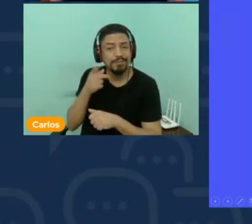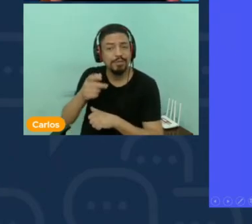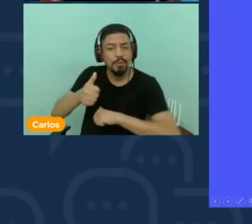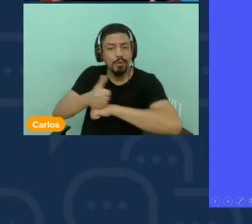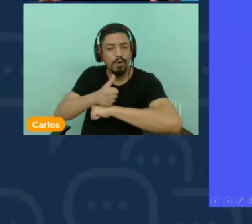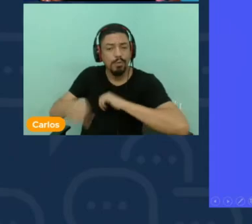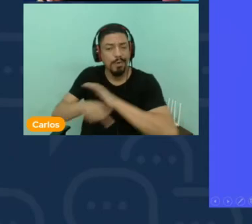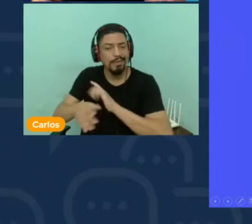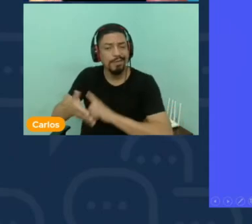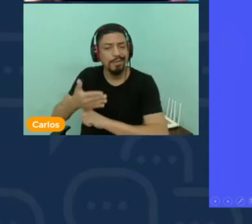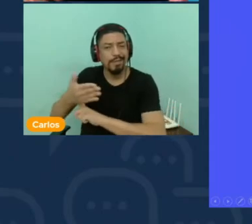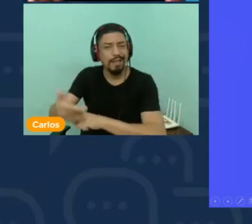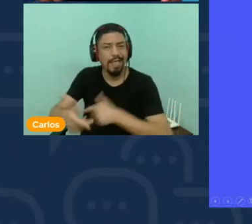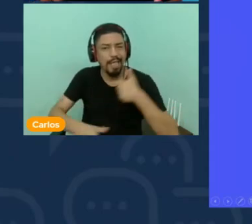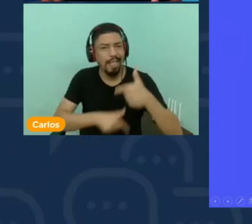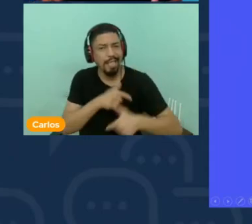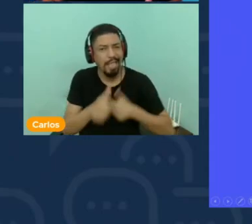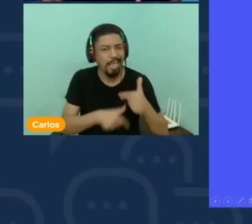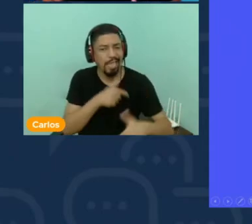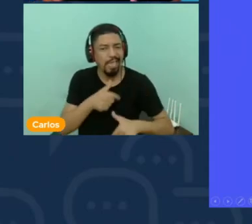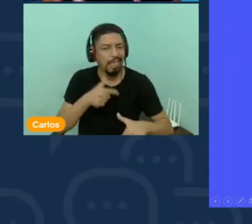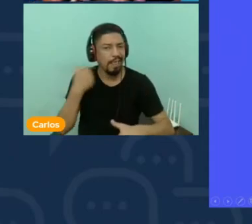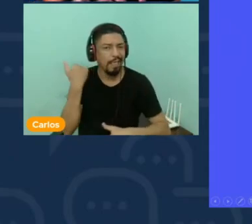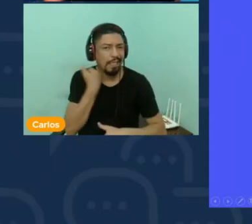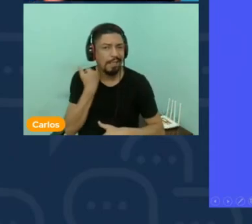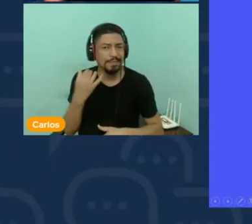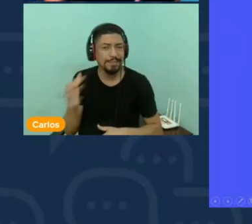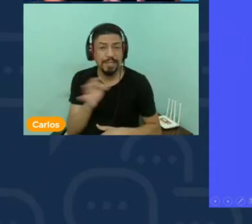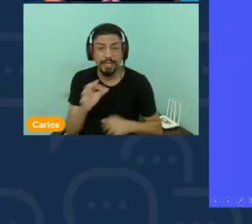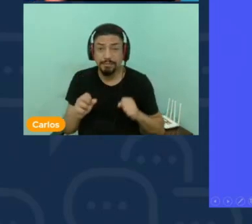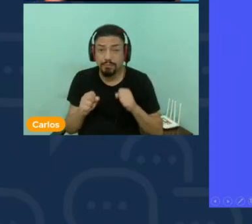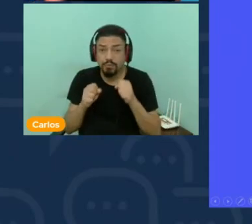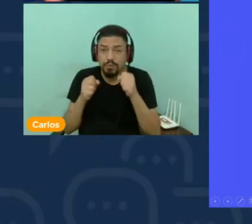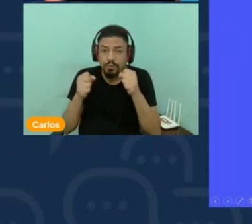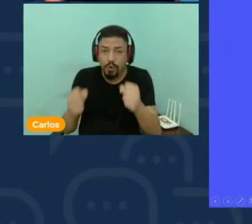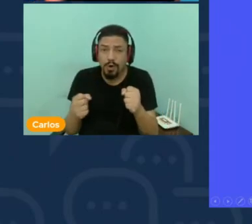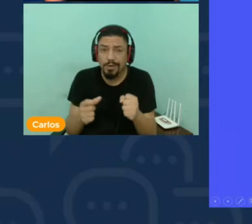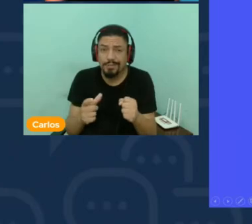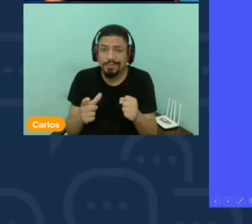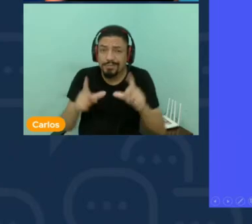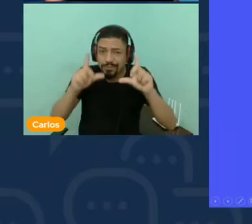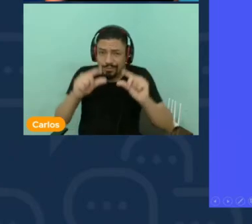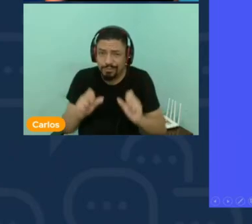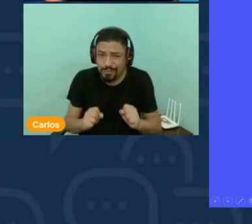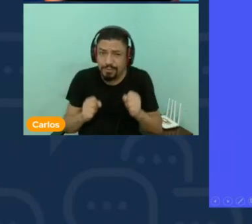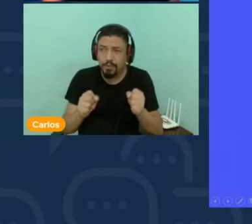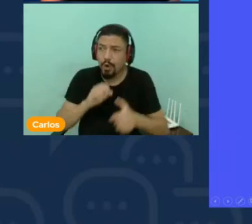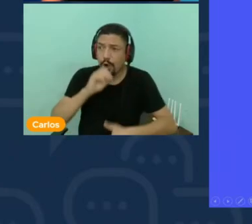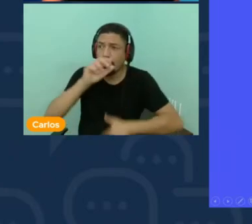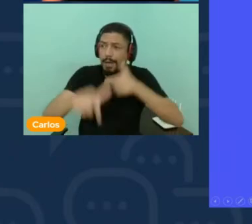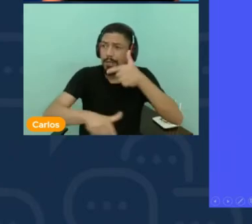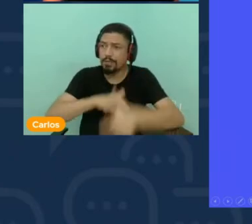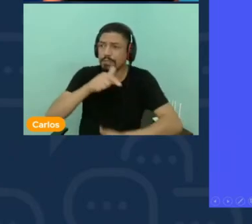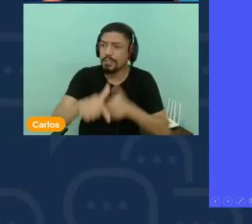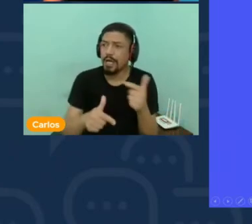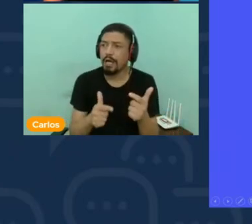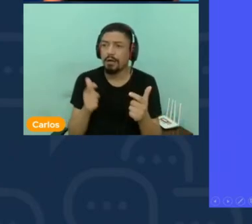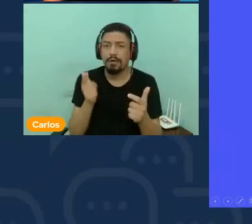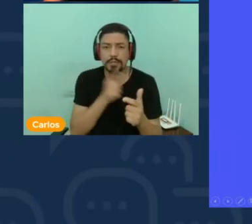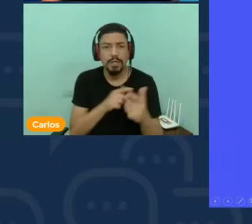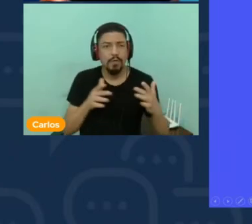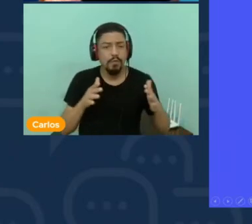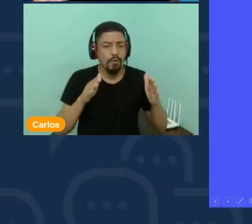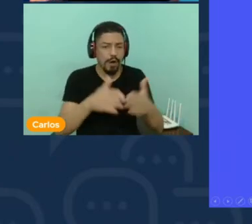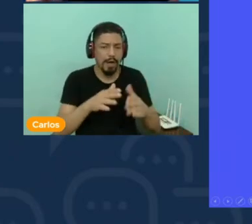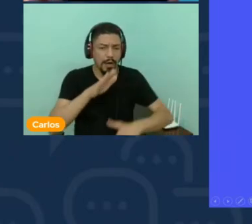de tecnologia, economiza ali o esforço, né? Traz menos esforço operacional para que ele gaste o tempo